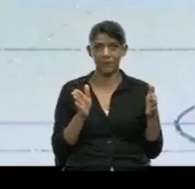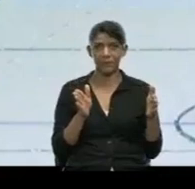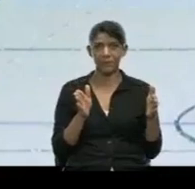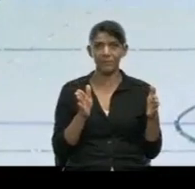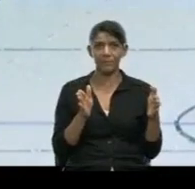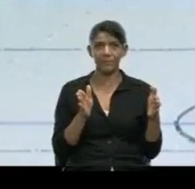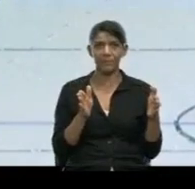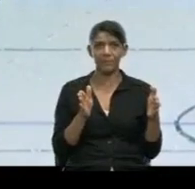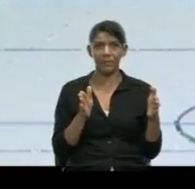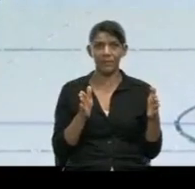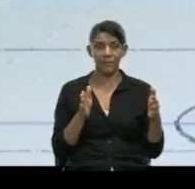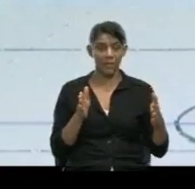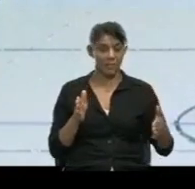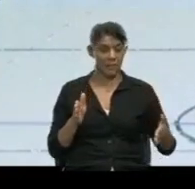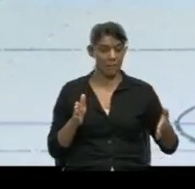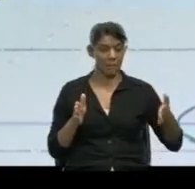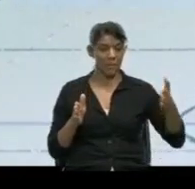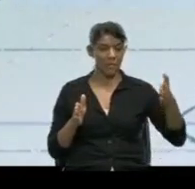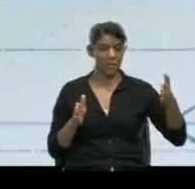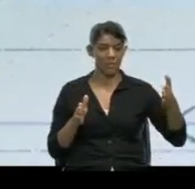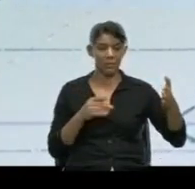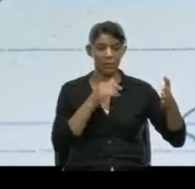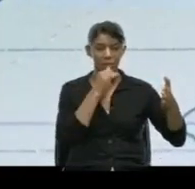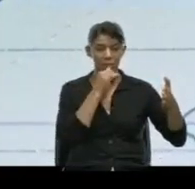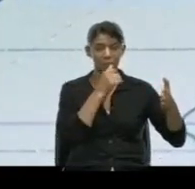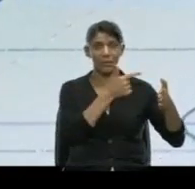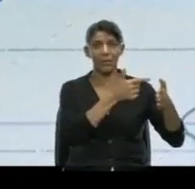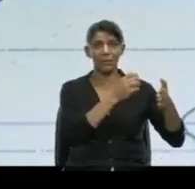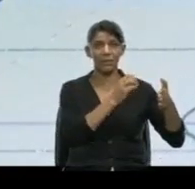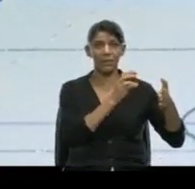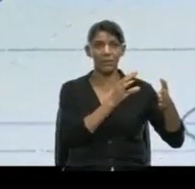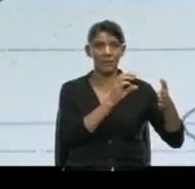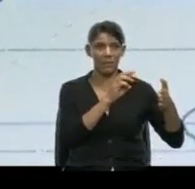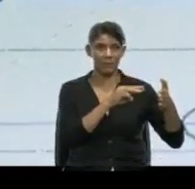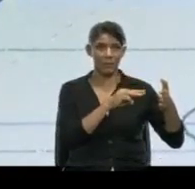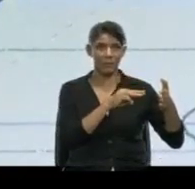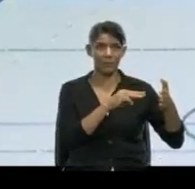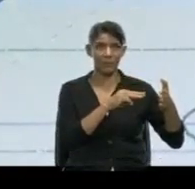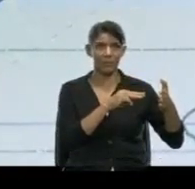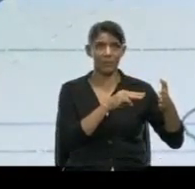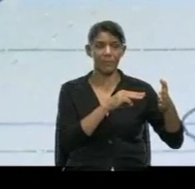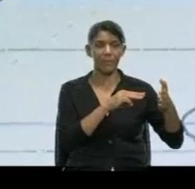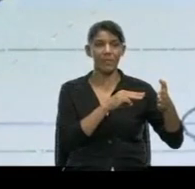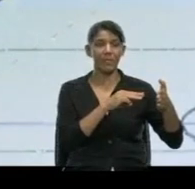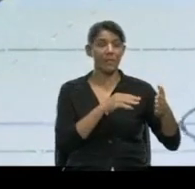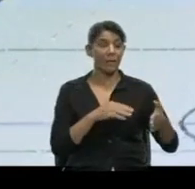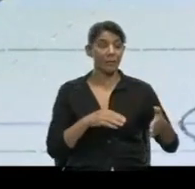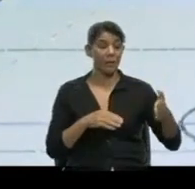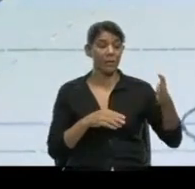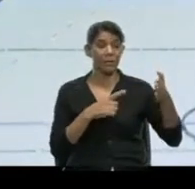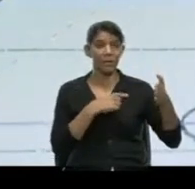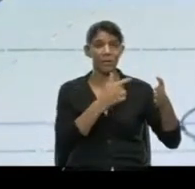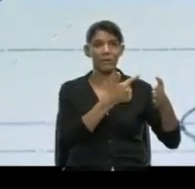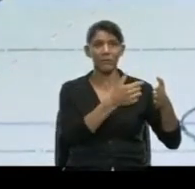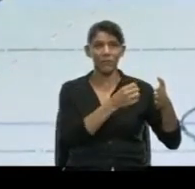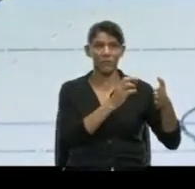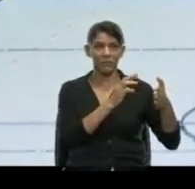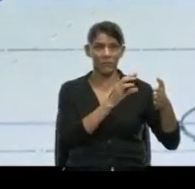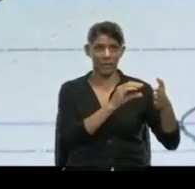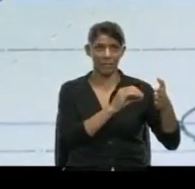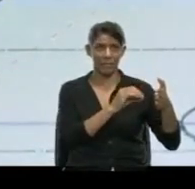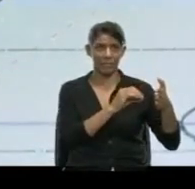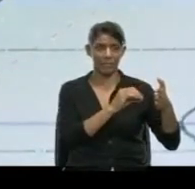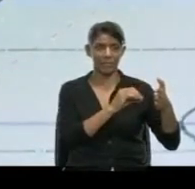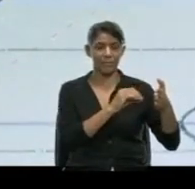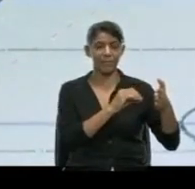aqui que essa parede nossa ela tem 20 centímetros, ok? Então, essa nossa parede vai ter 20 centímetros. Se a gente